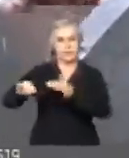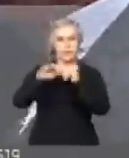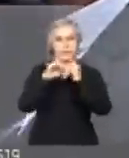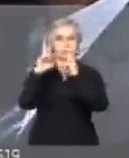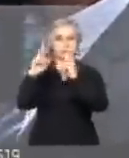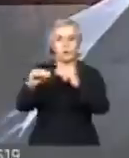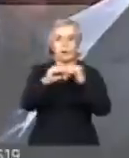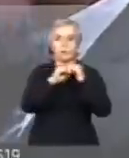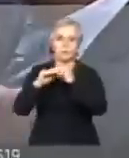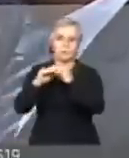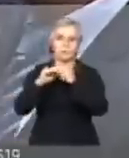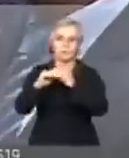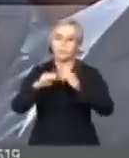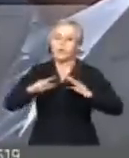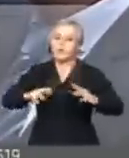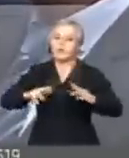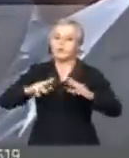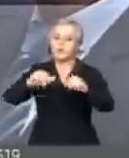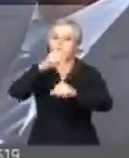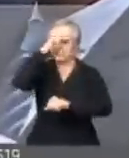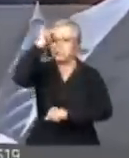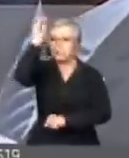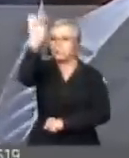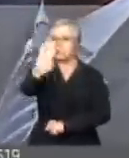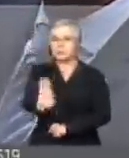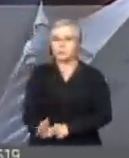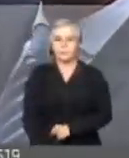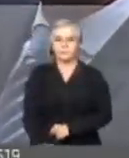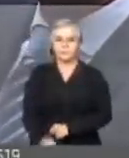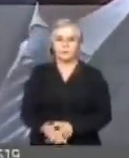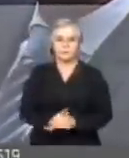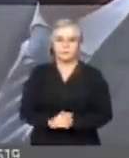iguais a todos os brasileiros,